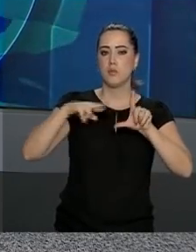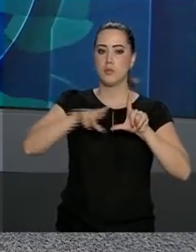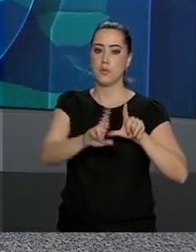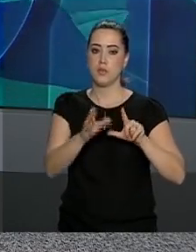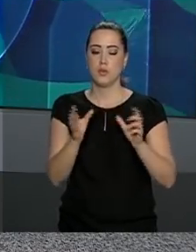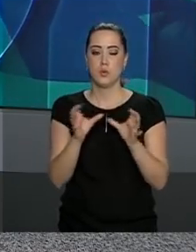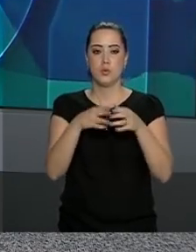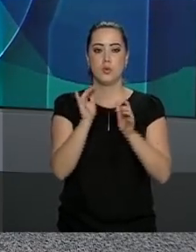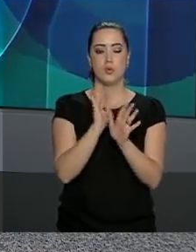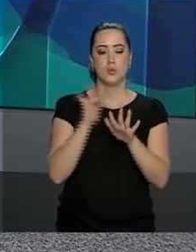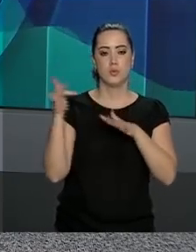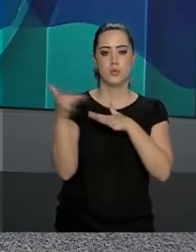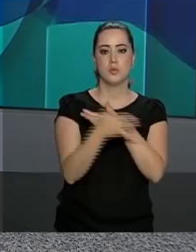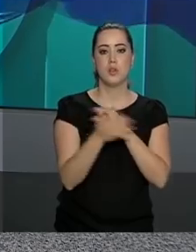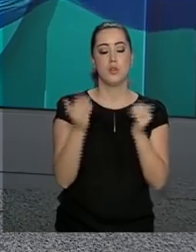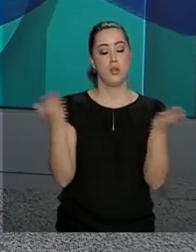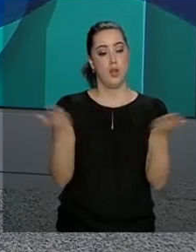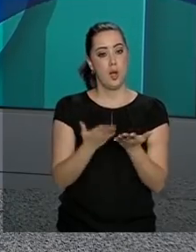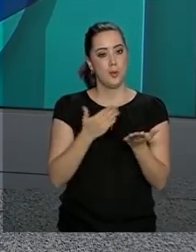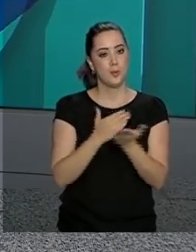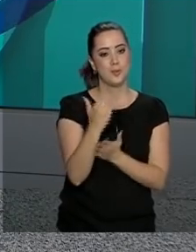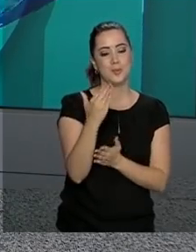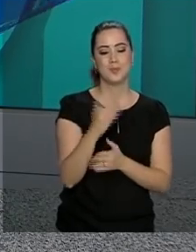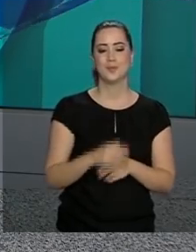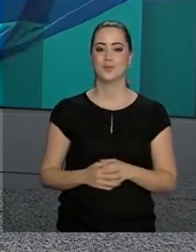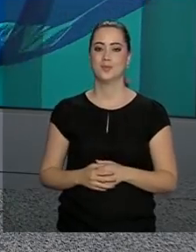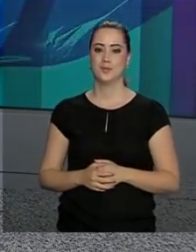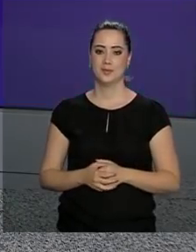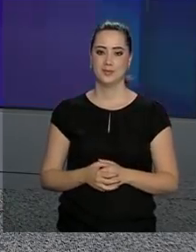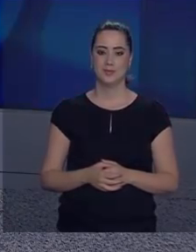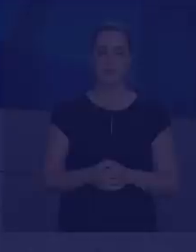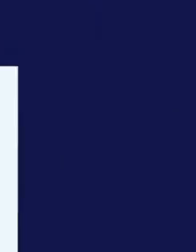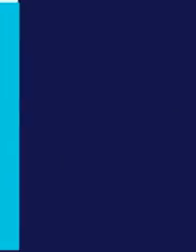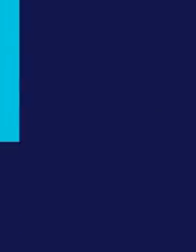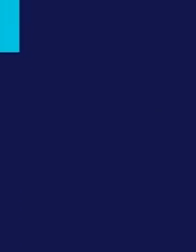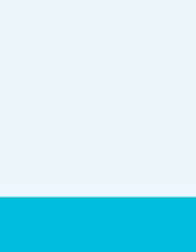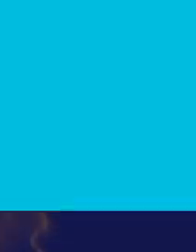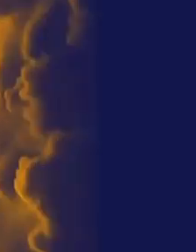redes sociais. O repórter NBR começa agora.